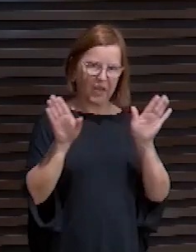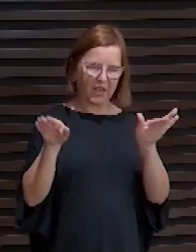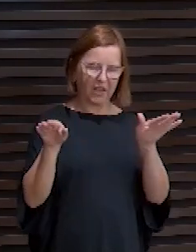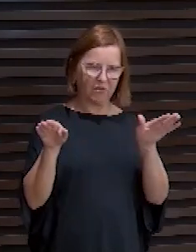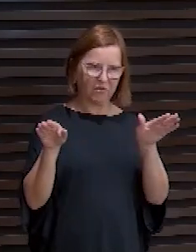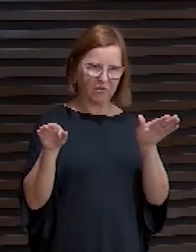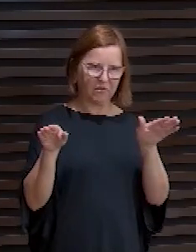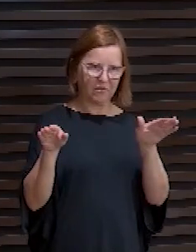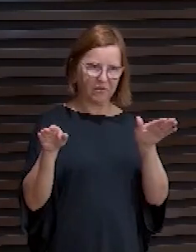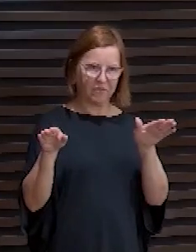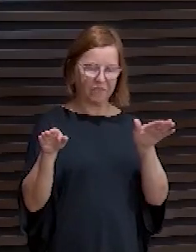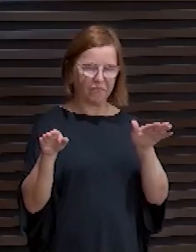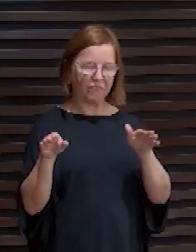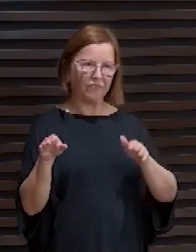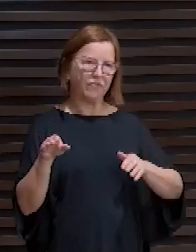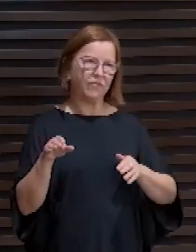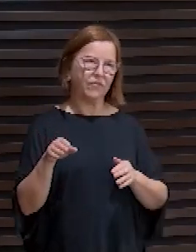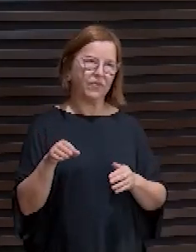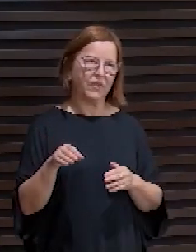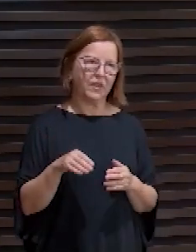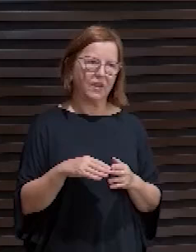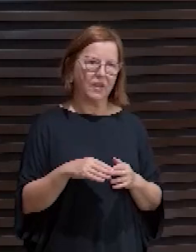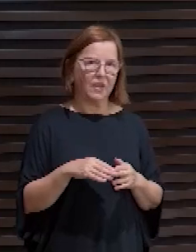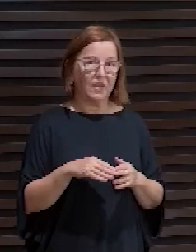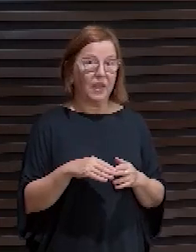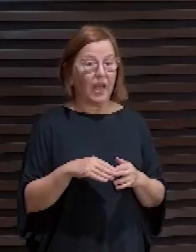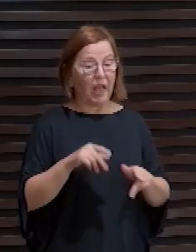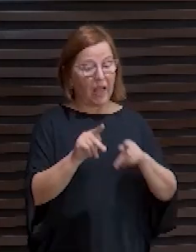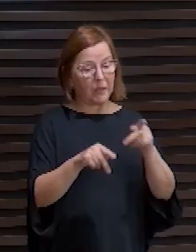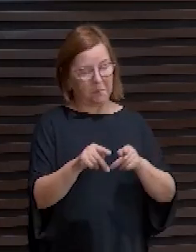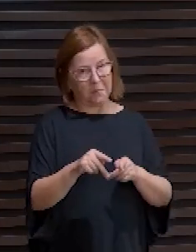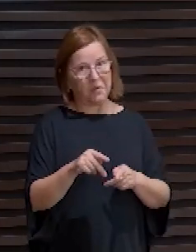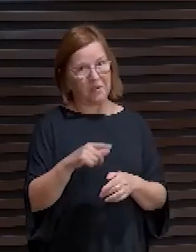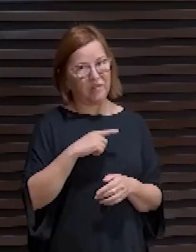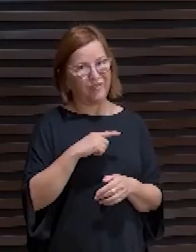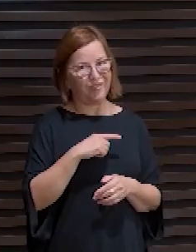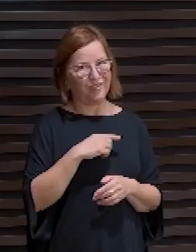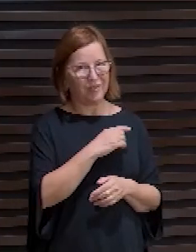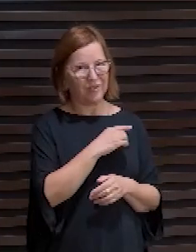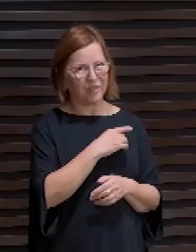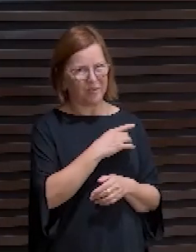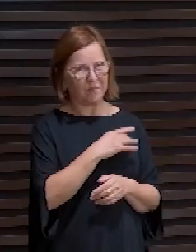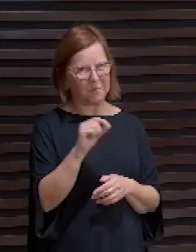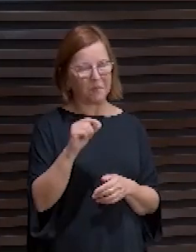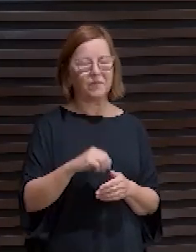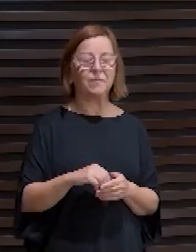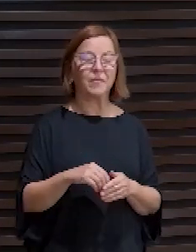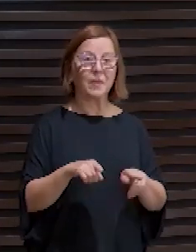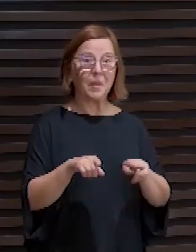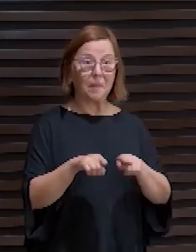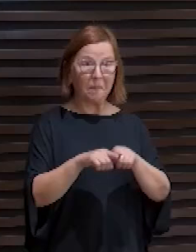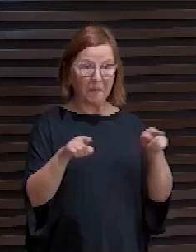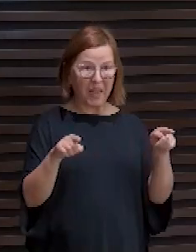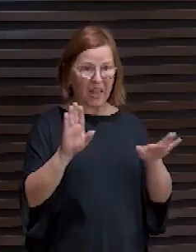expressão sobrenatural, causavam um certo temor. Mas quando nós vemos o próprio Filho,